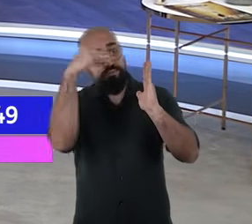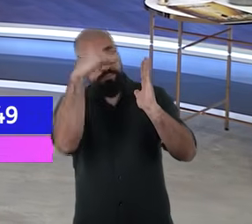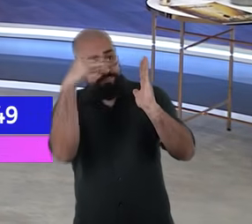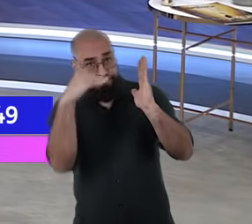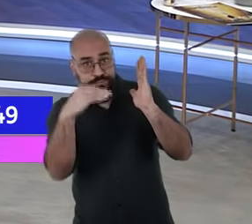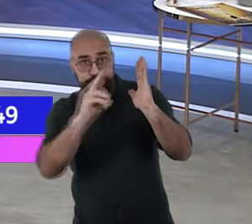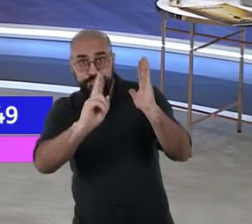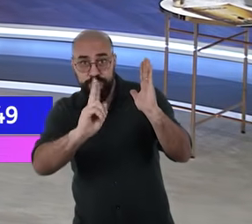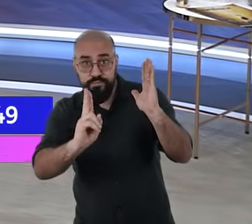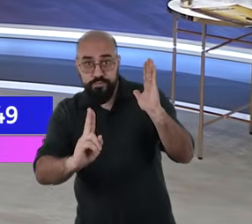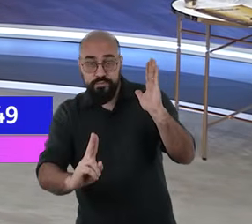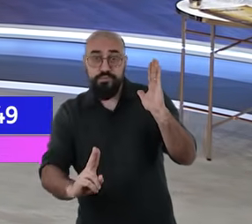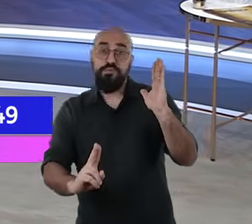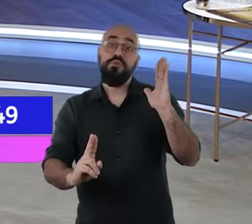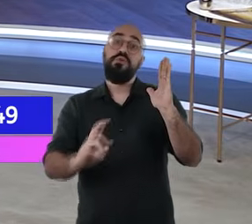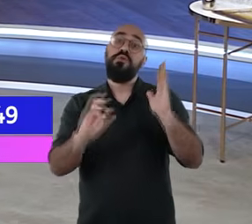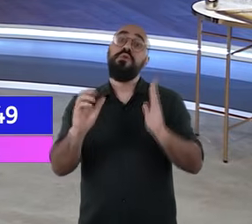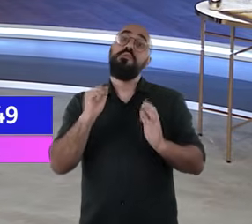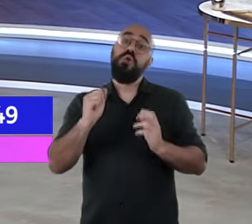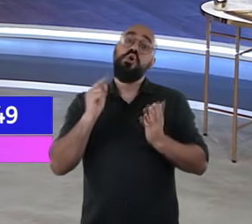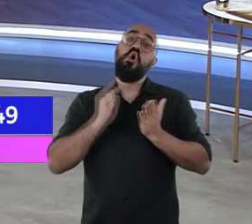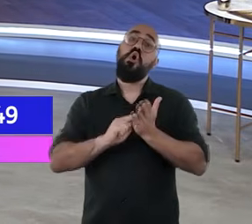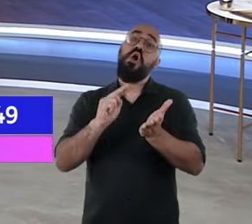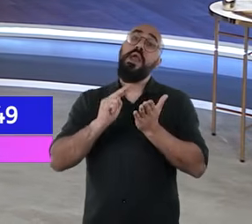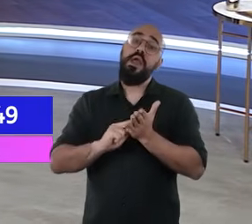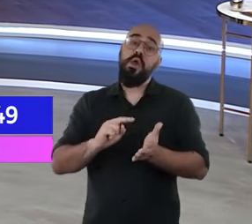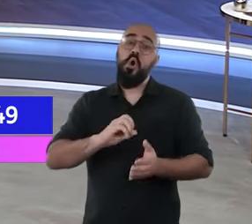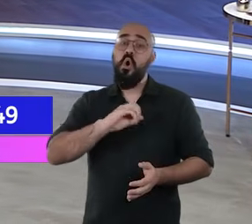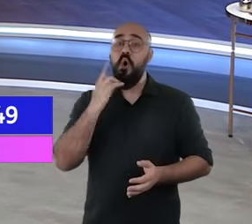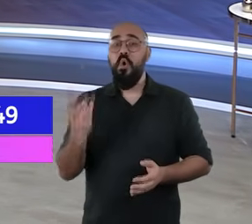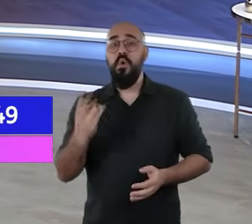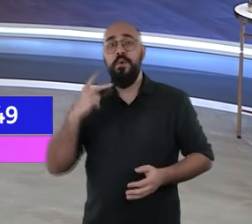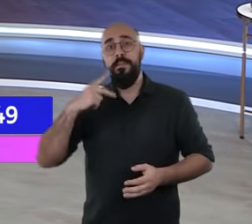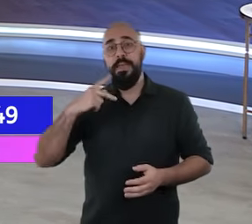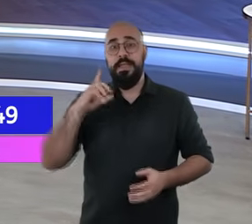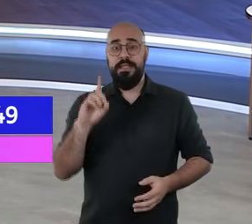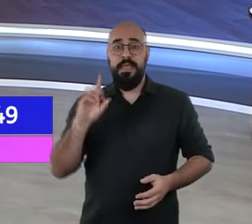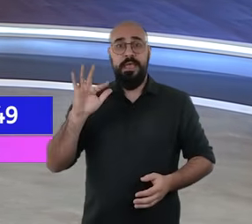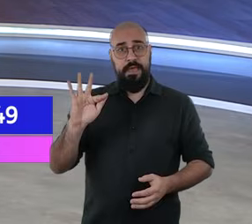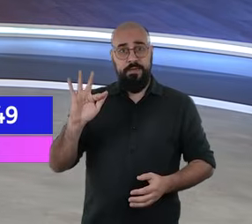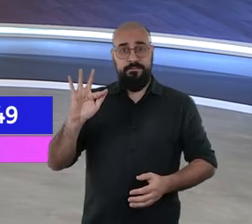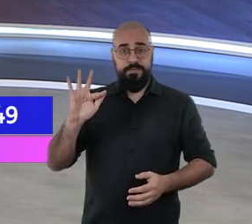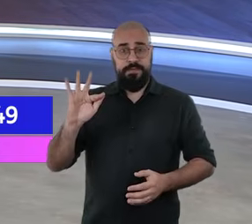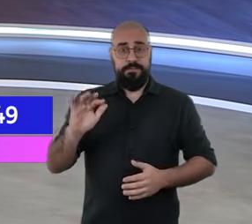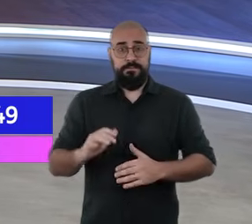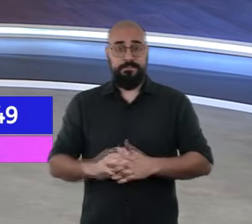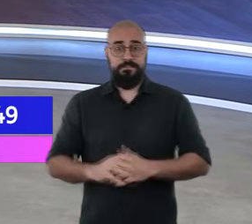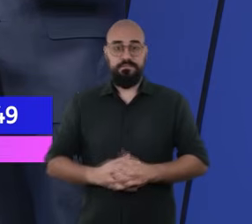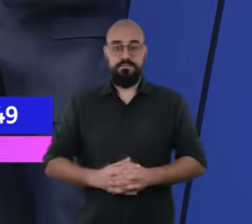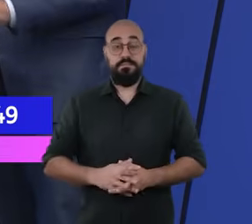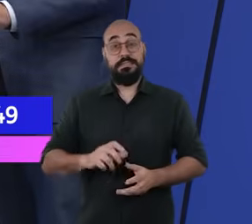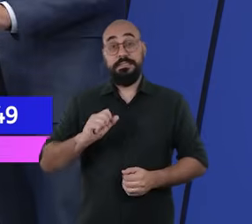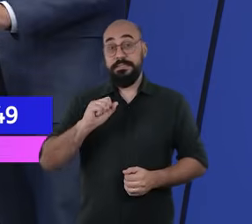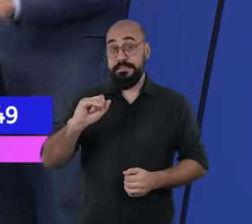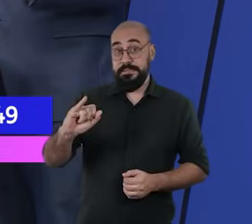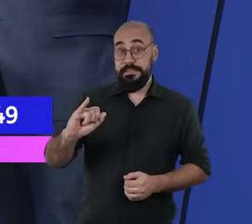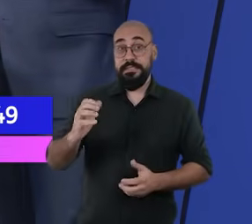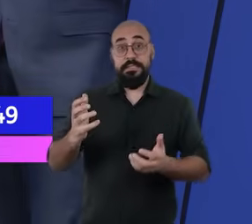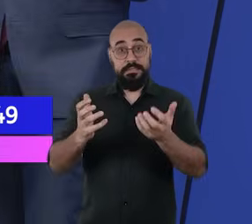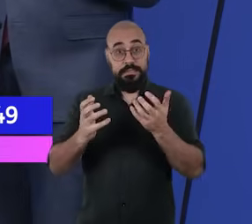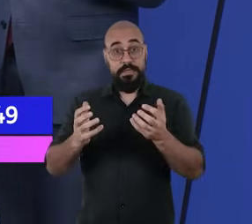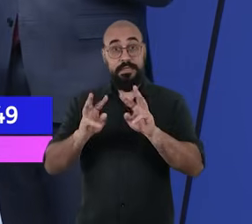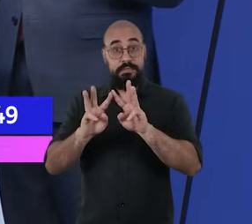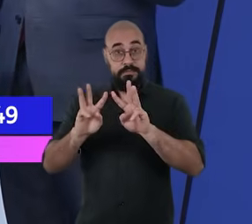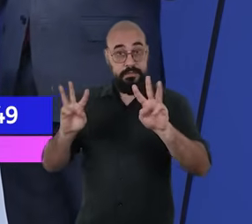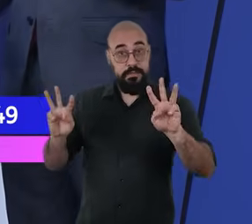receber esse material, que você pode escolher por correio ou por PDF, tá bom? Se você quiser entrar